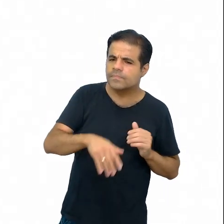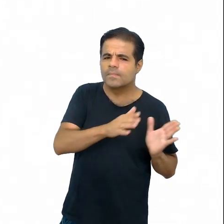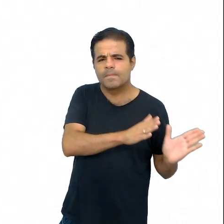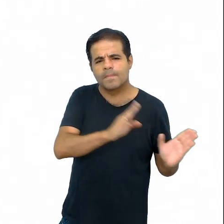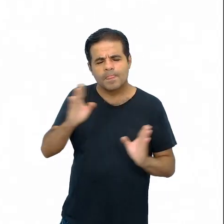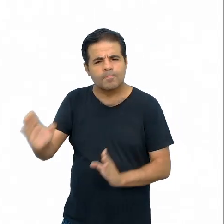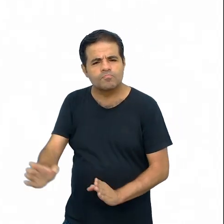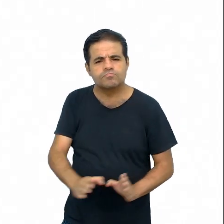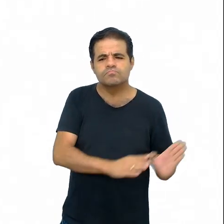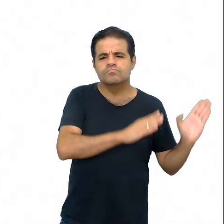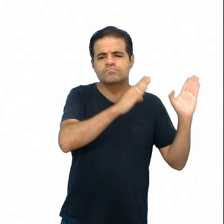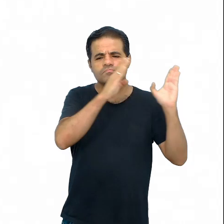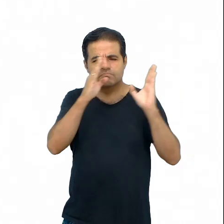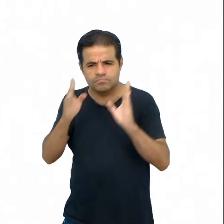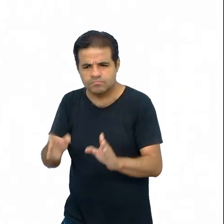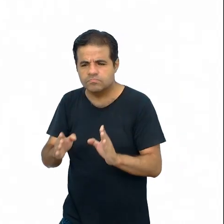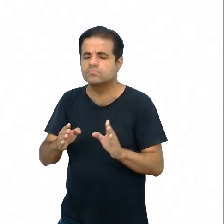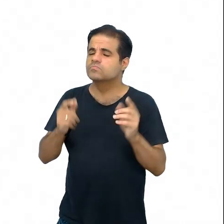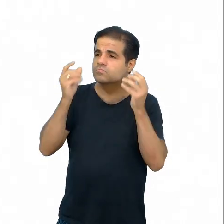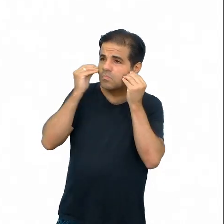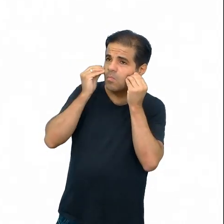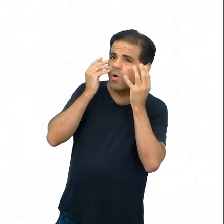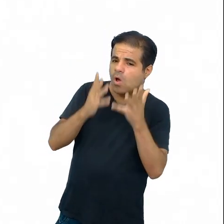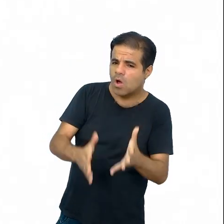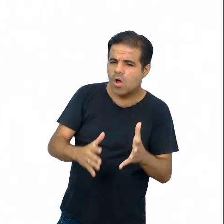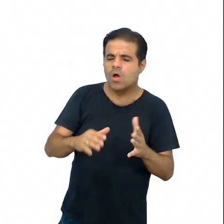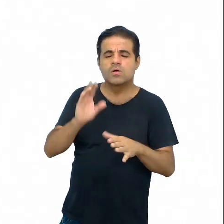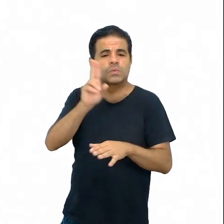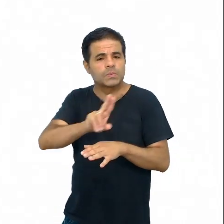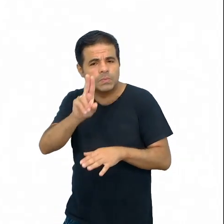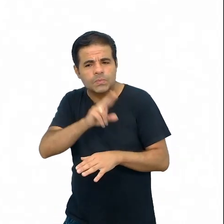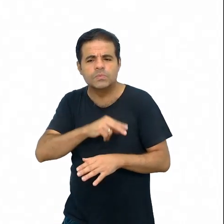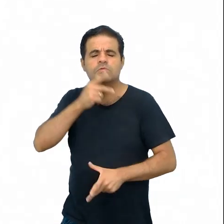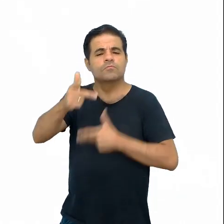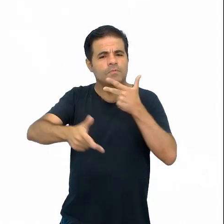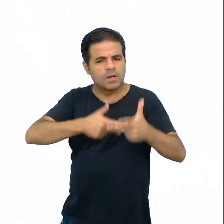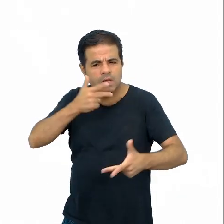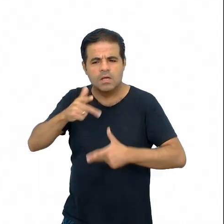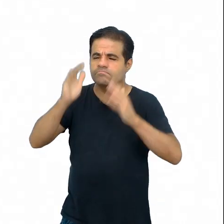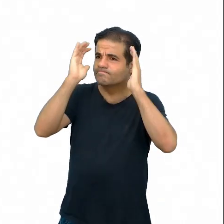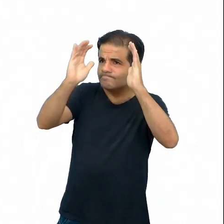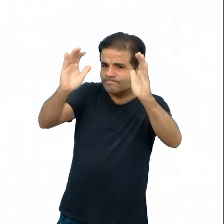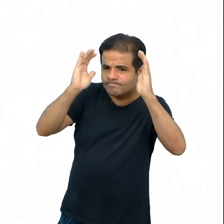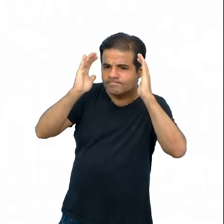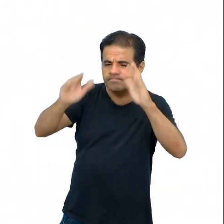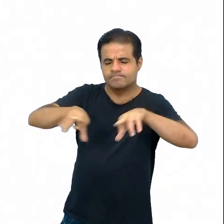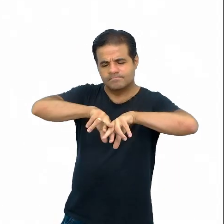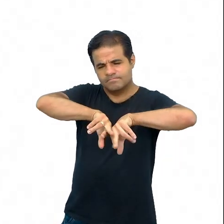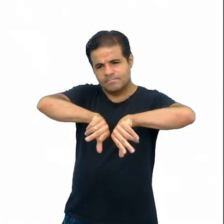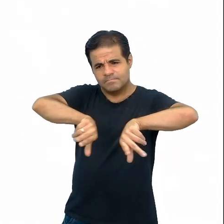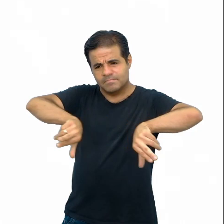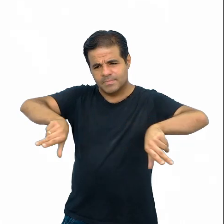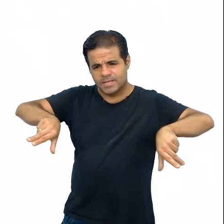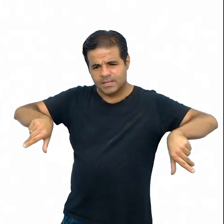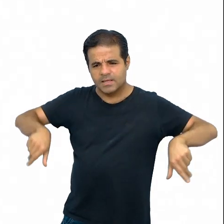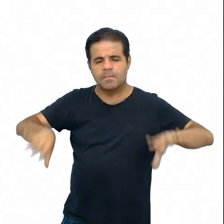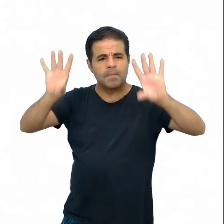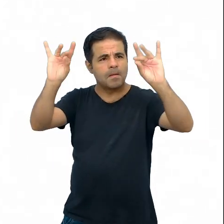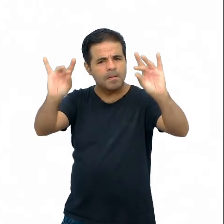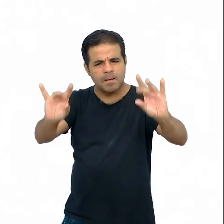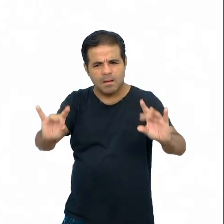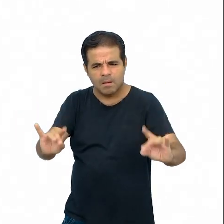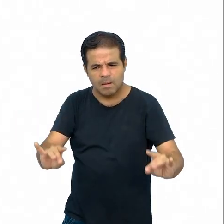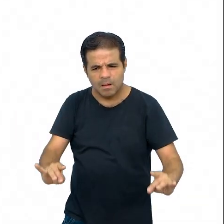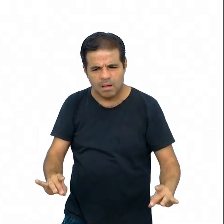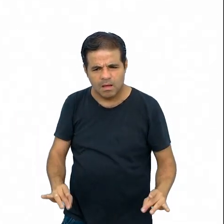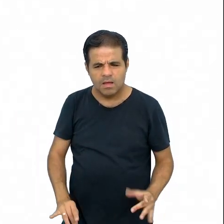Então, constrói-se por manifestações, né, de uso dos falantes, respeitando, então, as peculiaridades